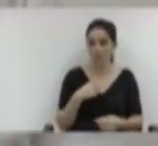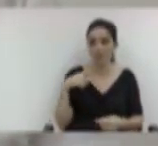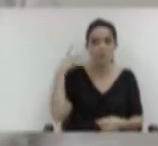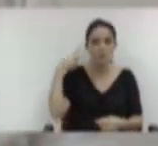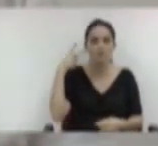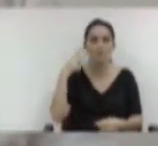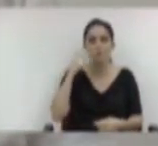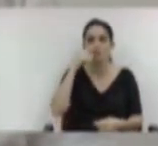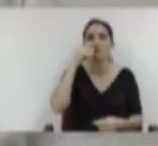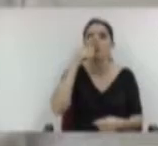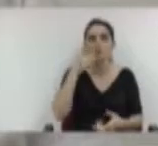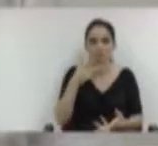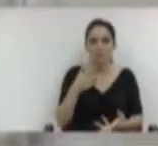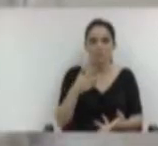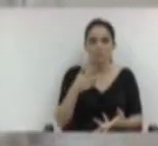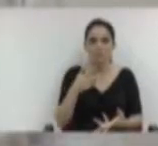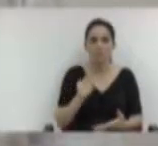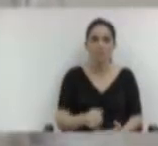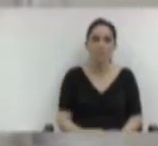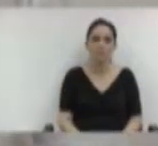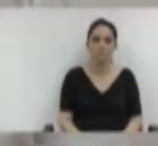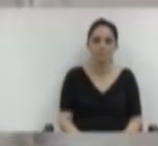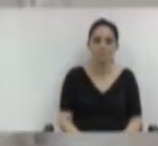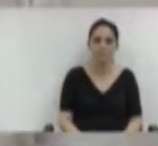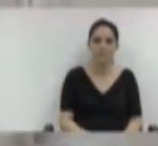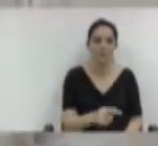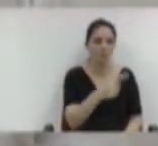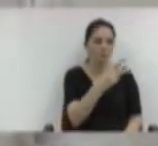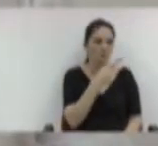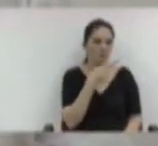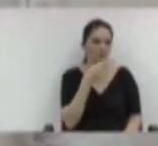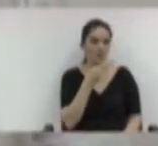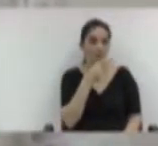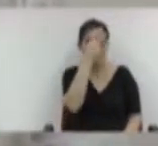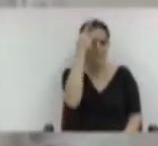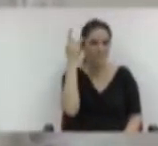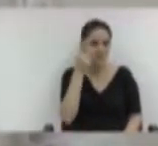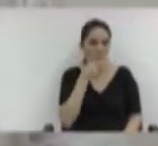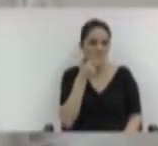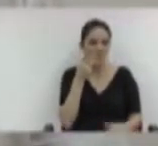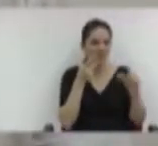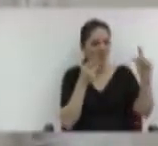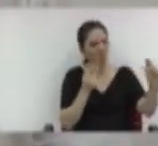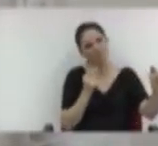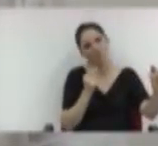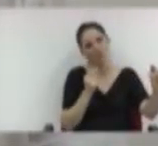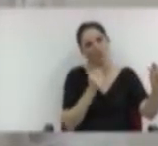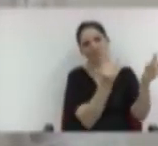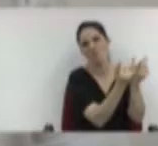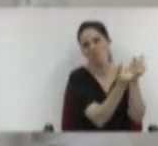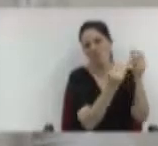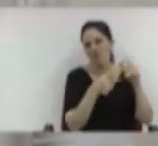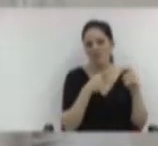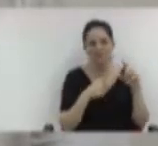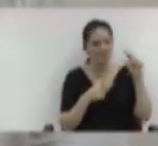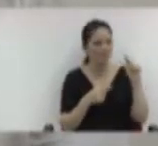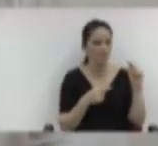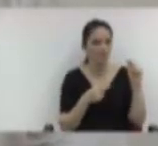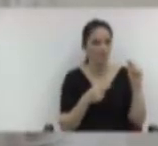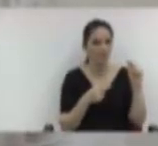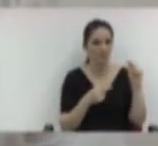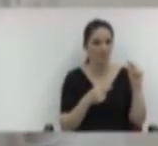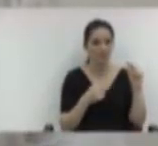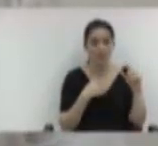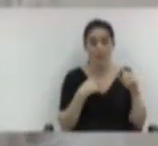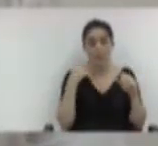para as coisas darem certo. Aquele que fala é a minoria. Eu quero ver a maioria. Não me preocupo com minoria. Me preocupo